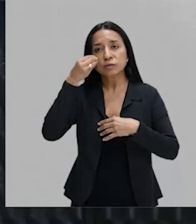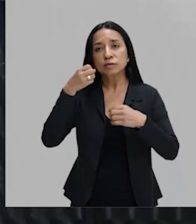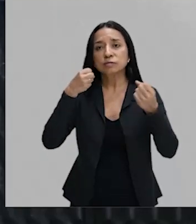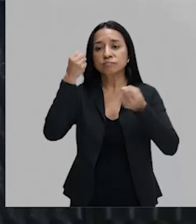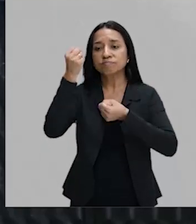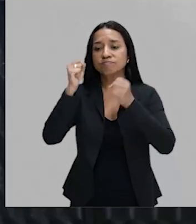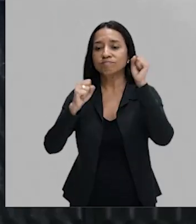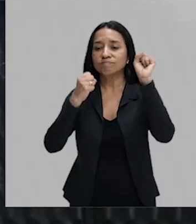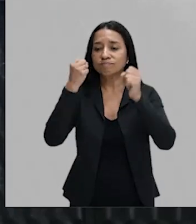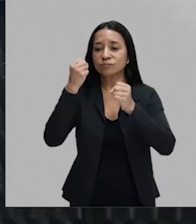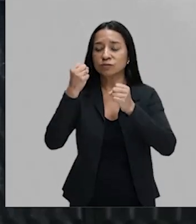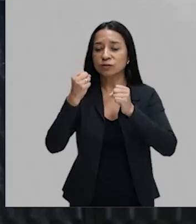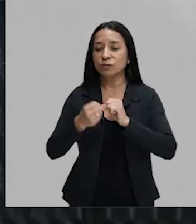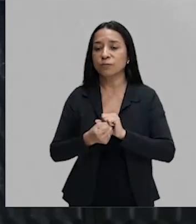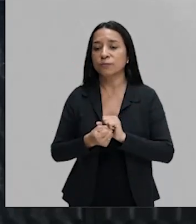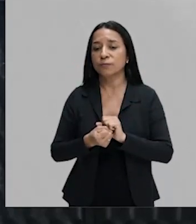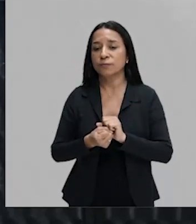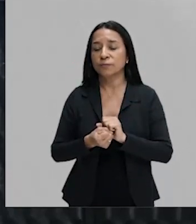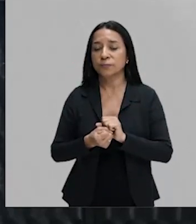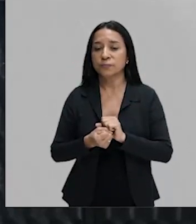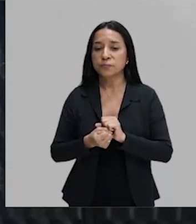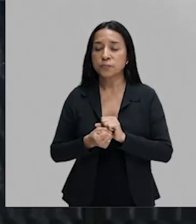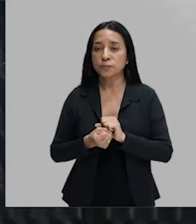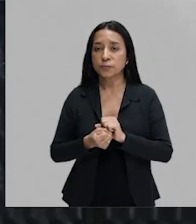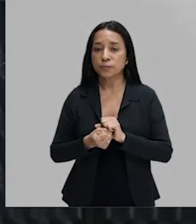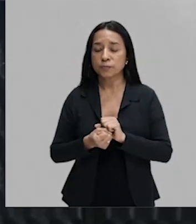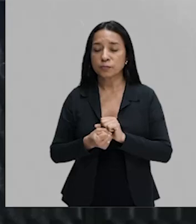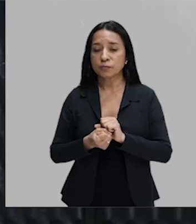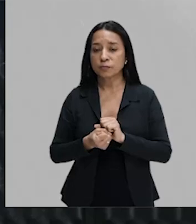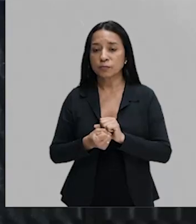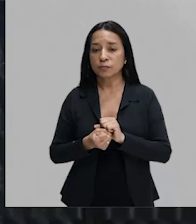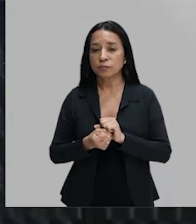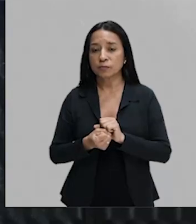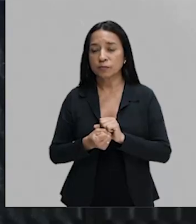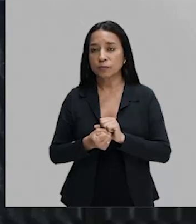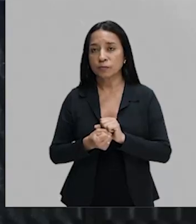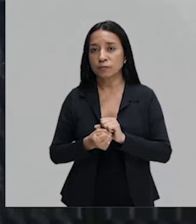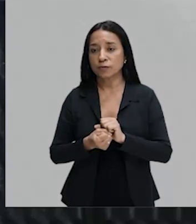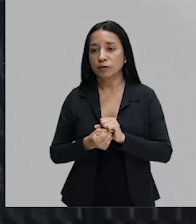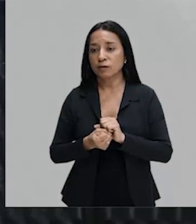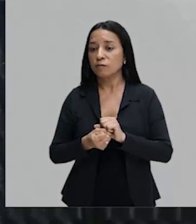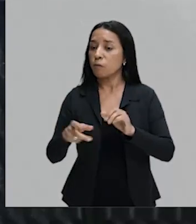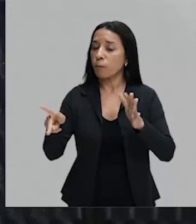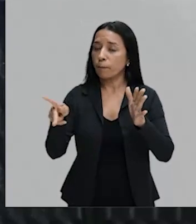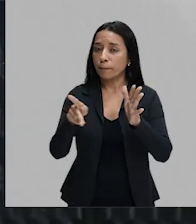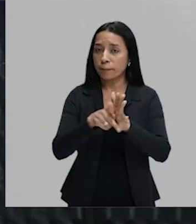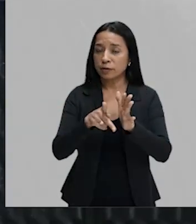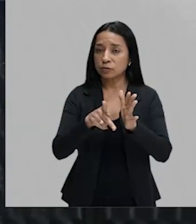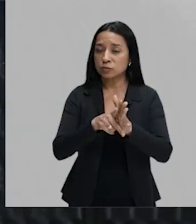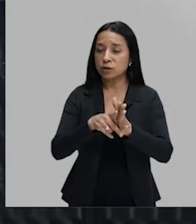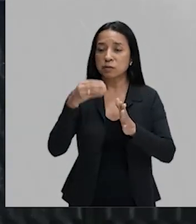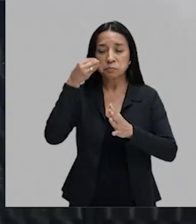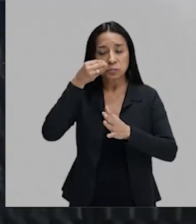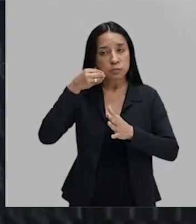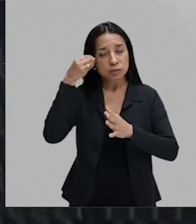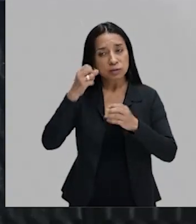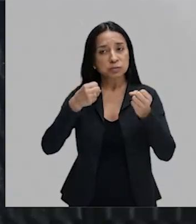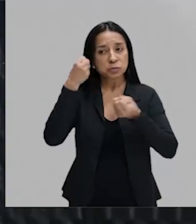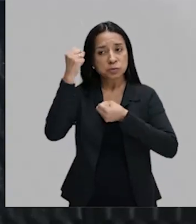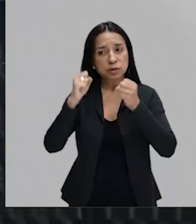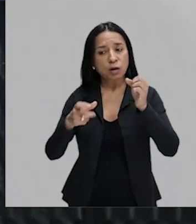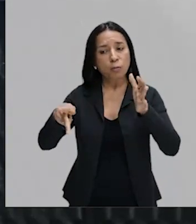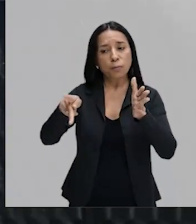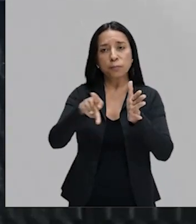industrial. Uma experiência industrial, aquela foi muito mais privada. Uma experiência